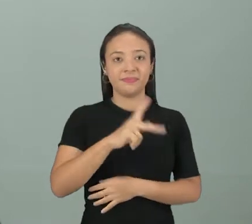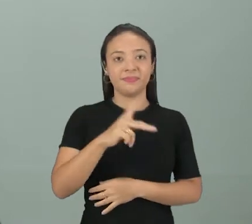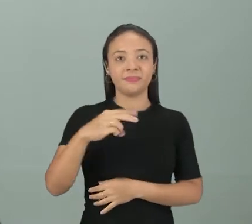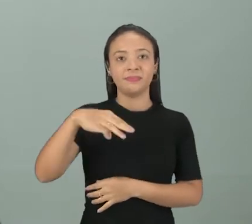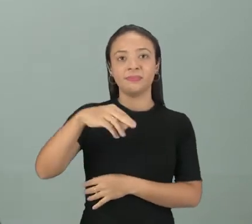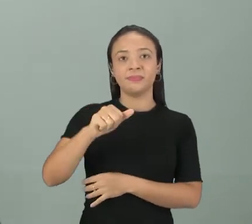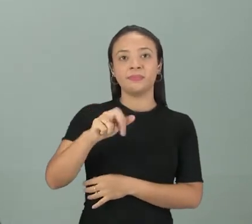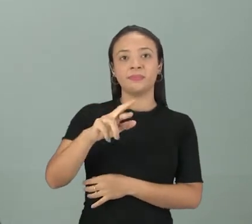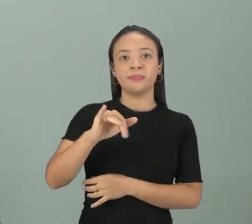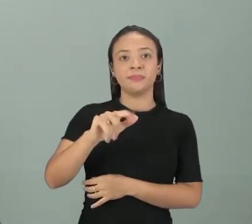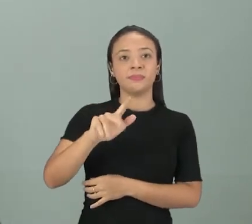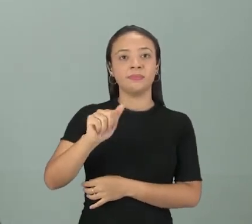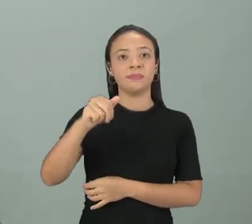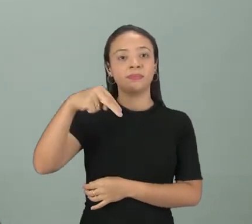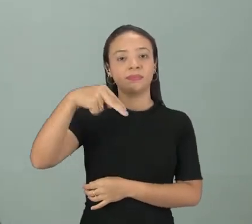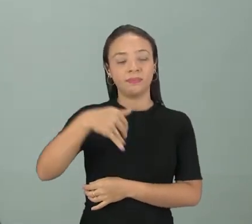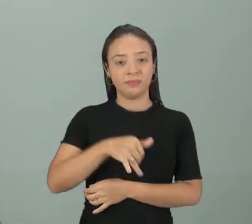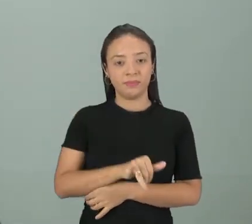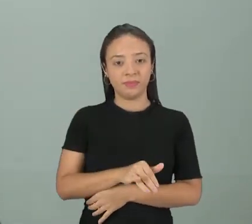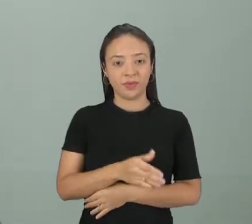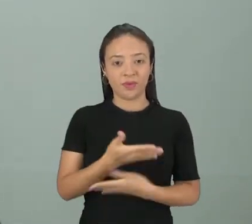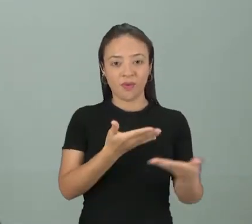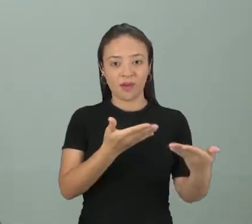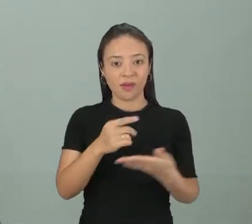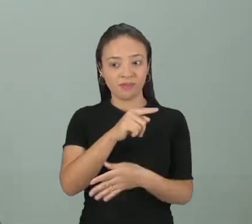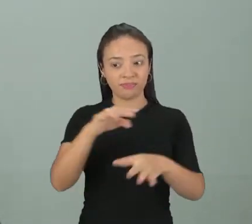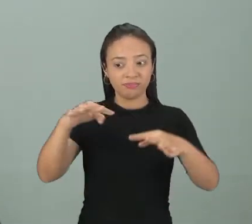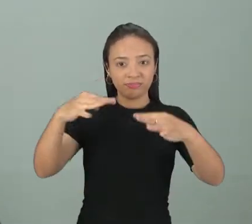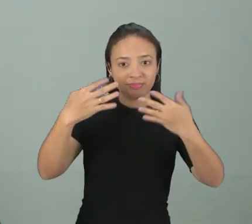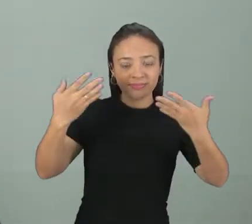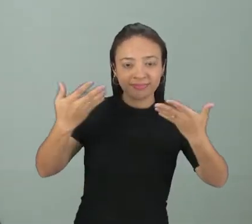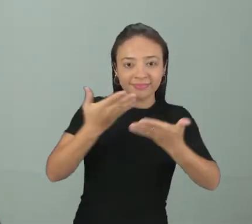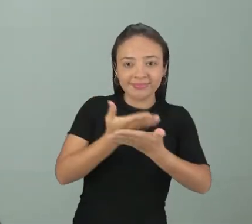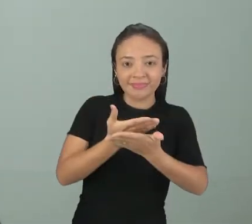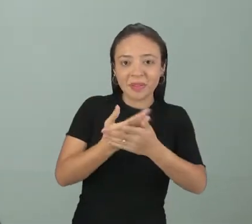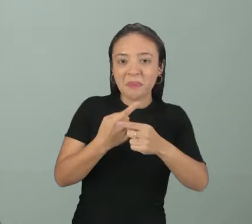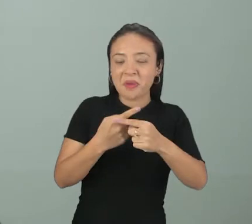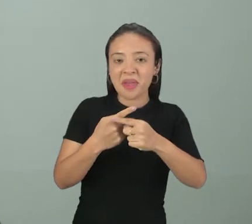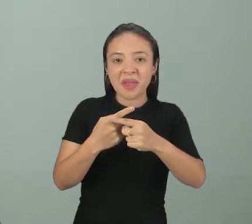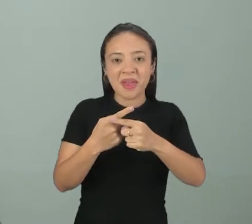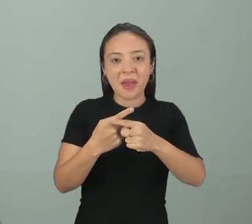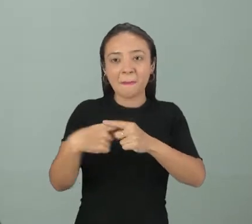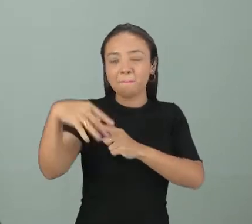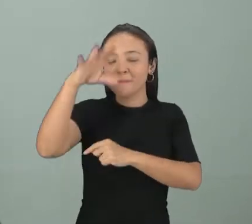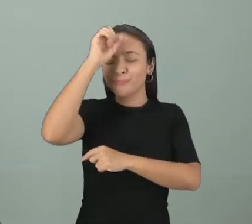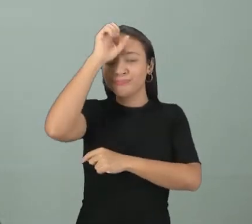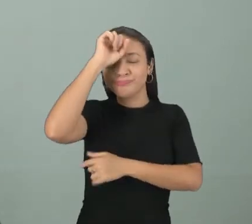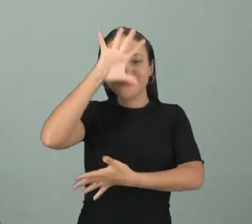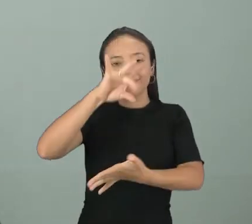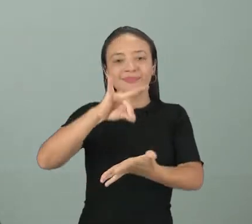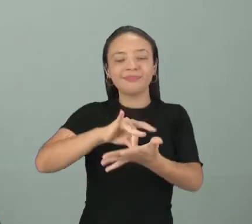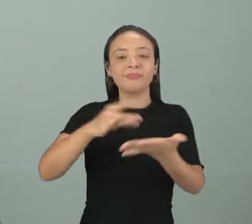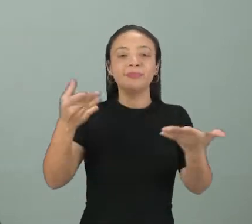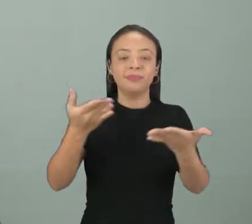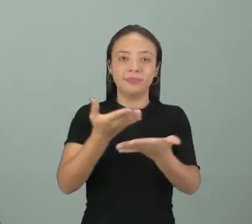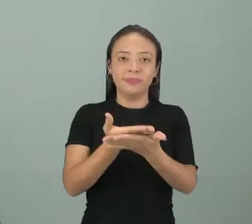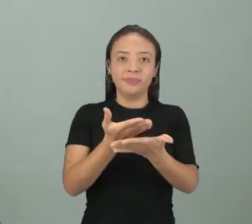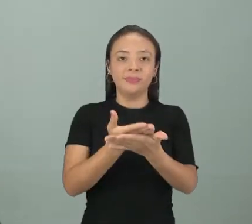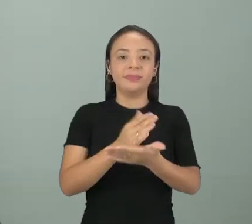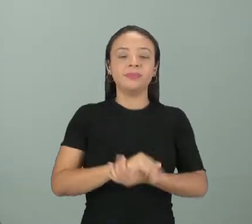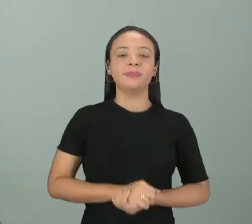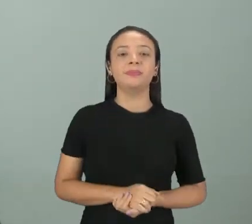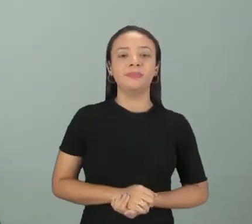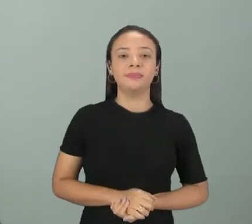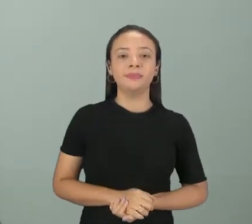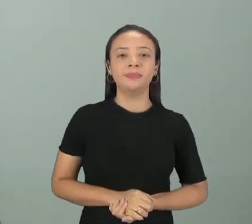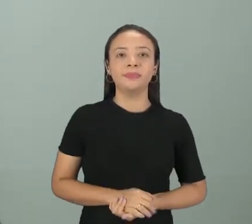professora Mariane Morais e eu te convido a prestar bastante atenção na sala porque muito Vamos aprender Olha aí só na aula de hoje